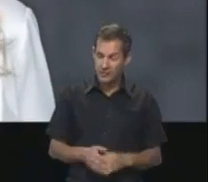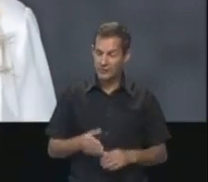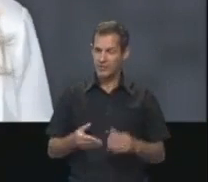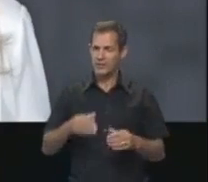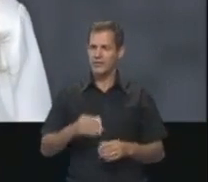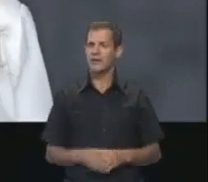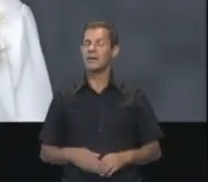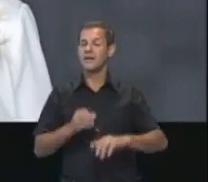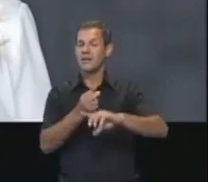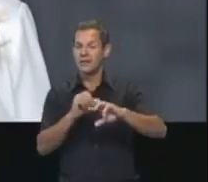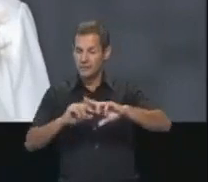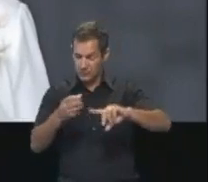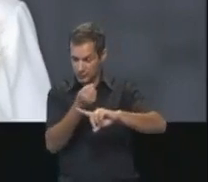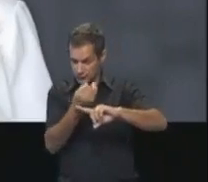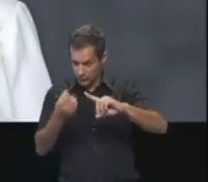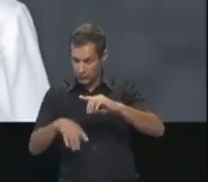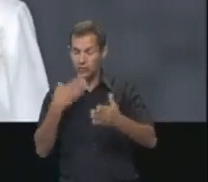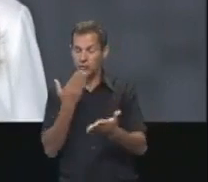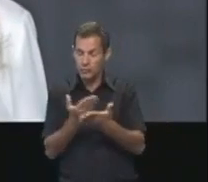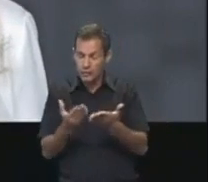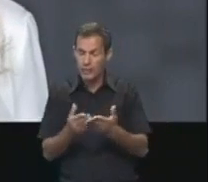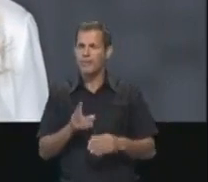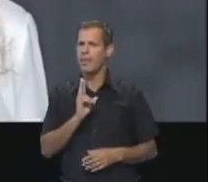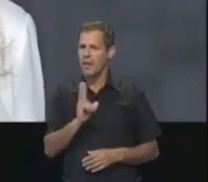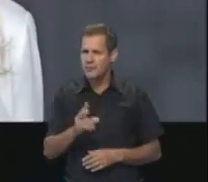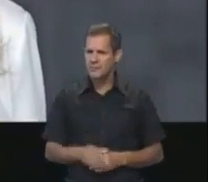e outras equações que vimos até aqui,